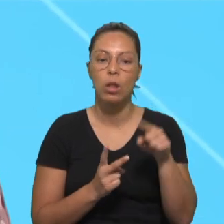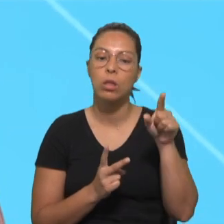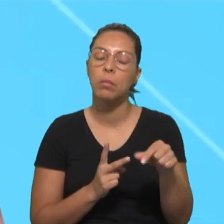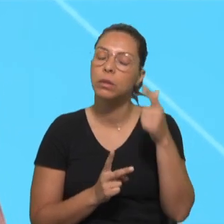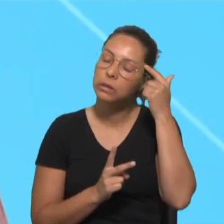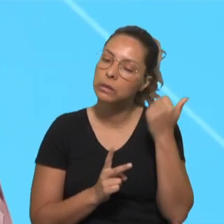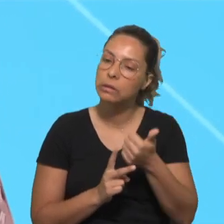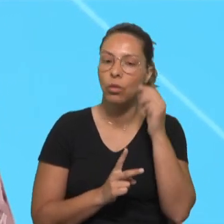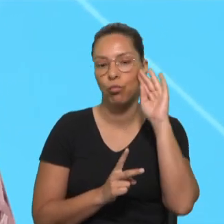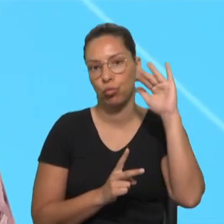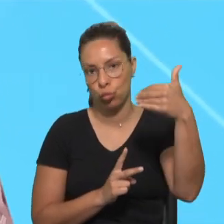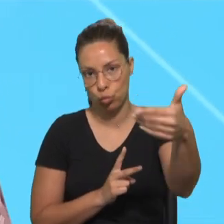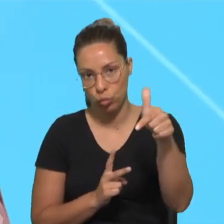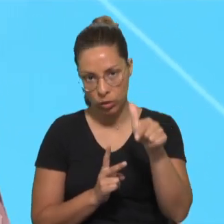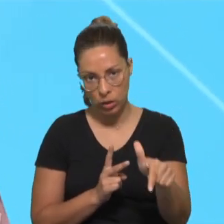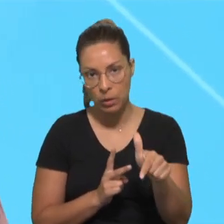o futuro